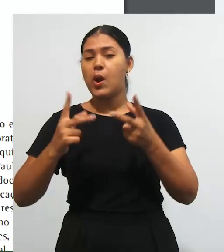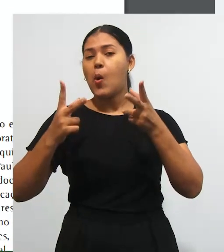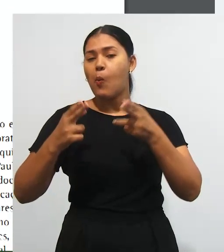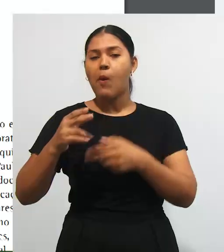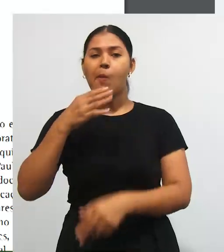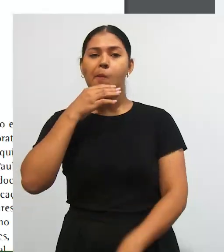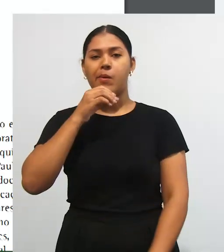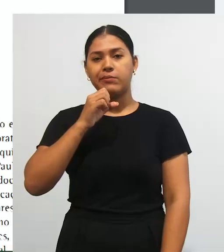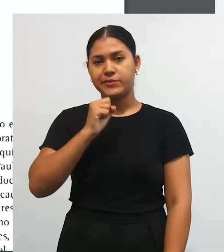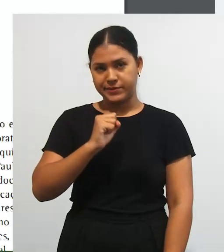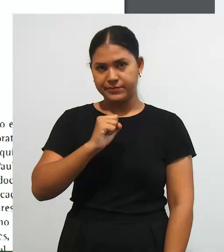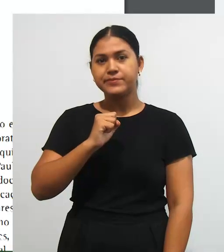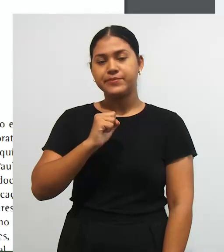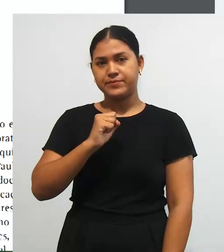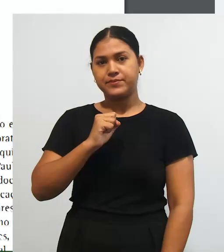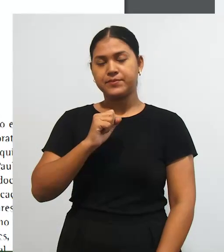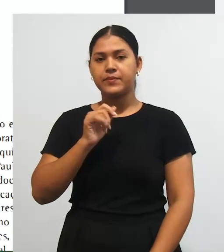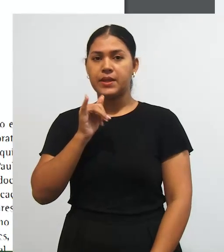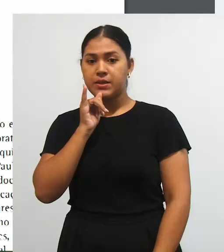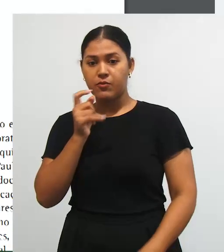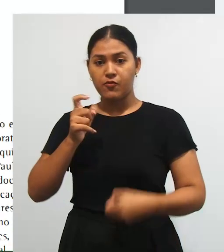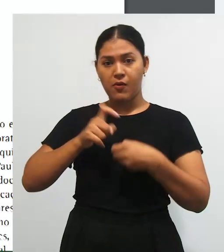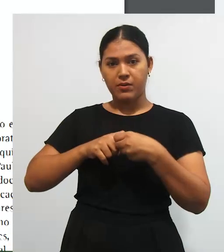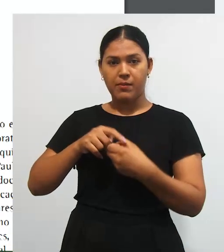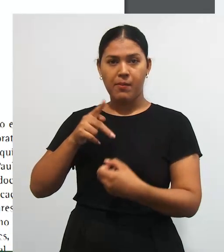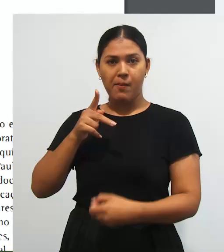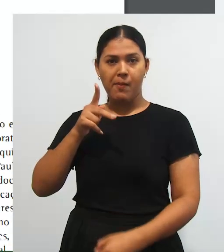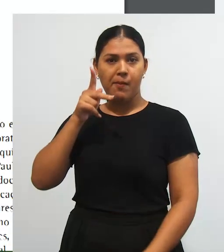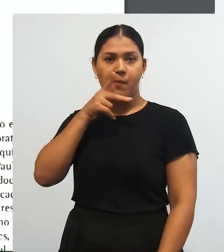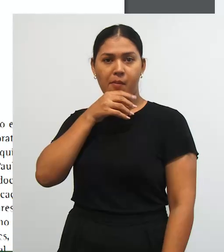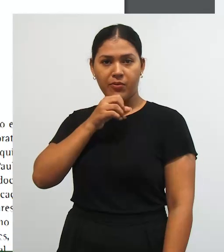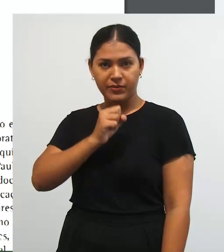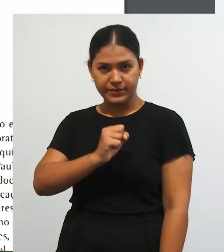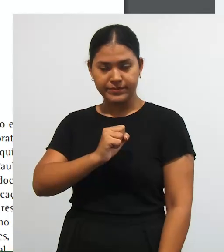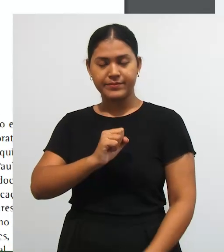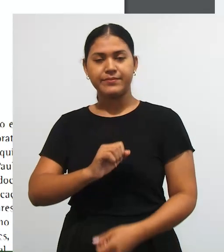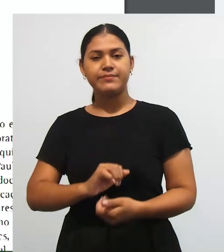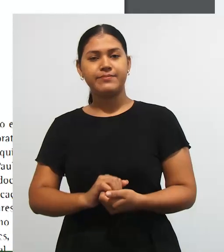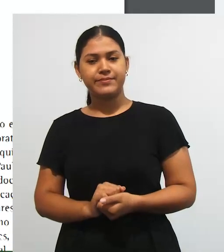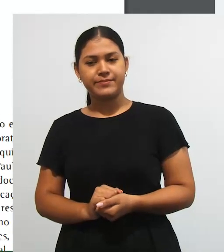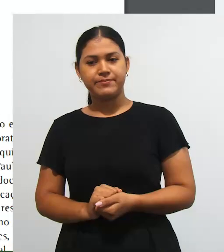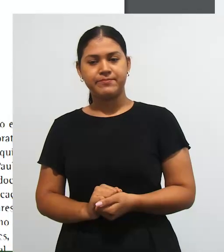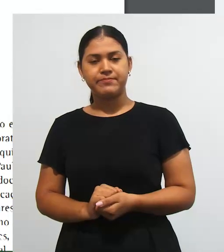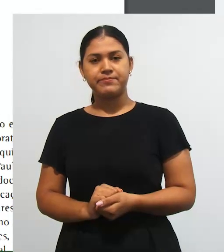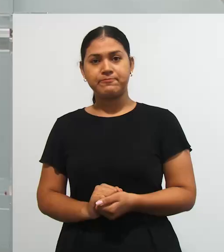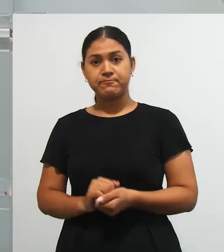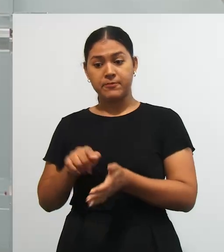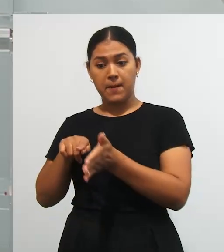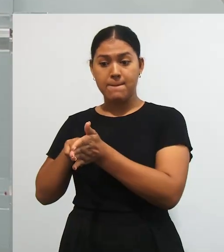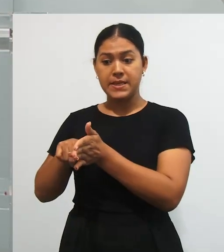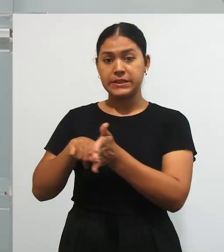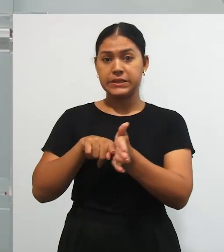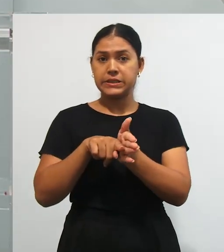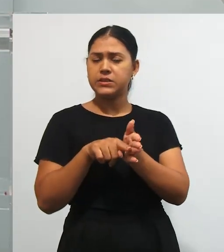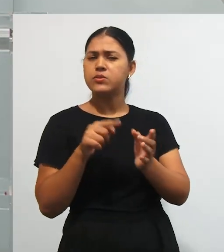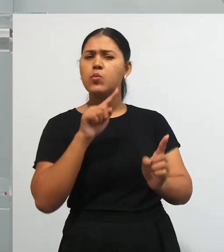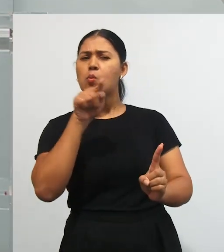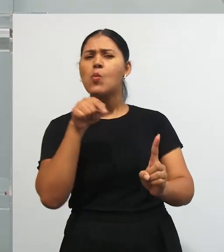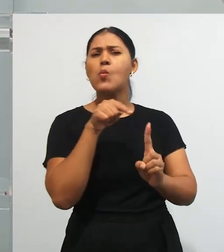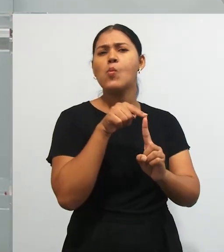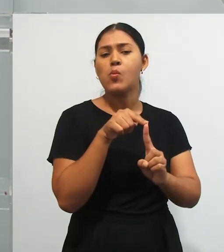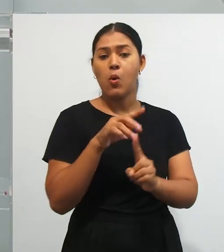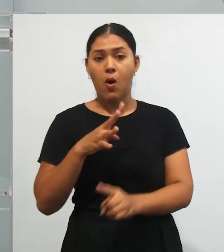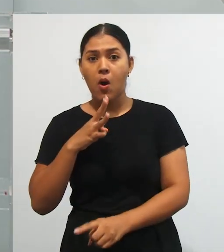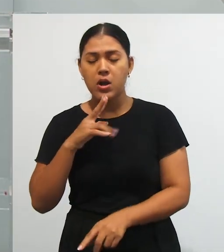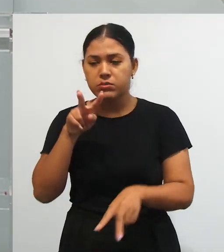aquilo que o Paulo Freire colocou lá no início, lembra? Olha só, vamos voltar aqui, ó. Paulo Freire diz assim, pesquiso